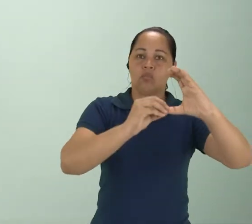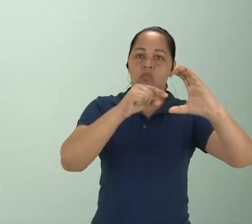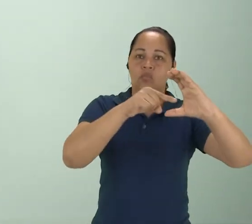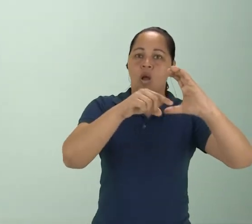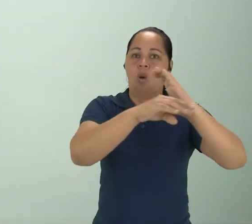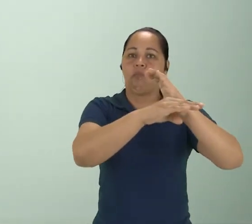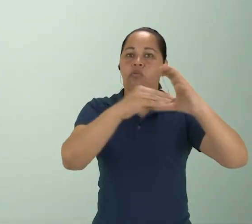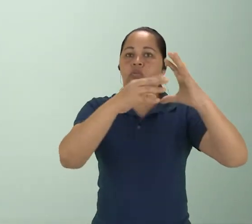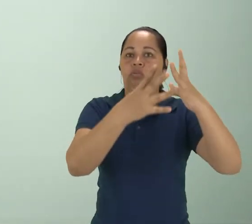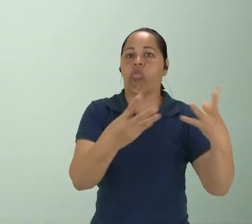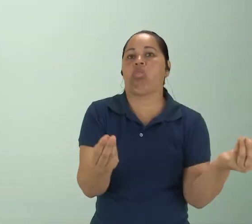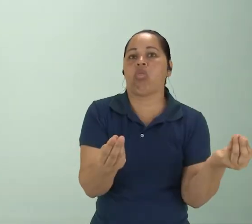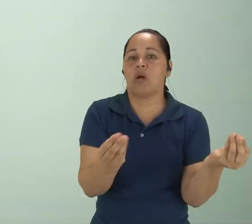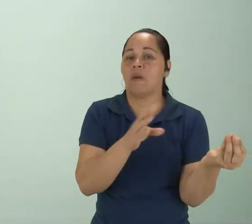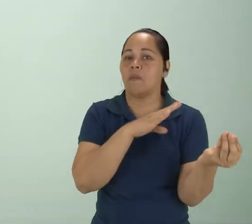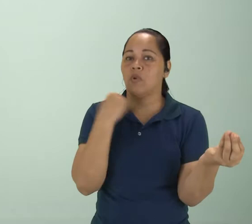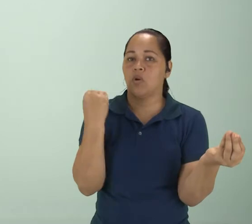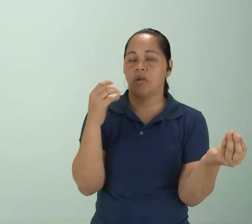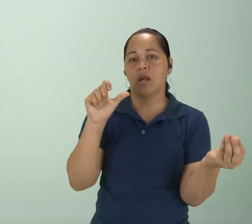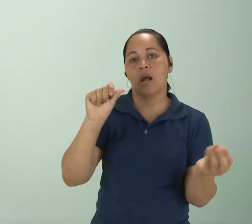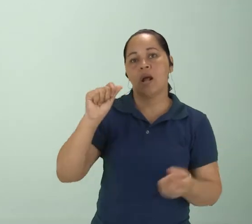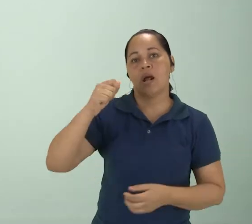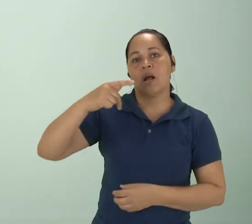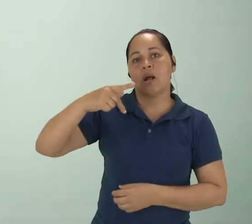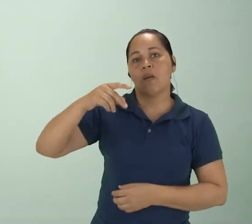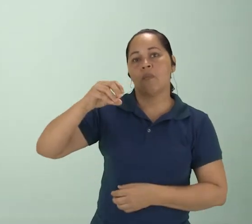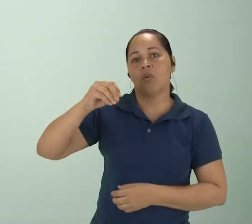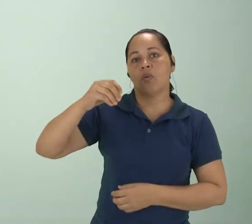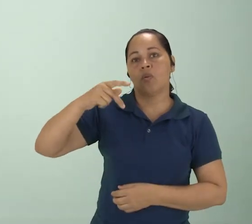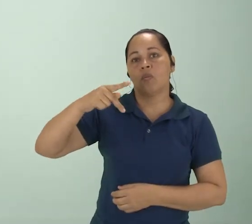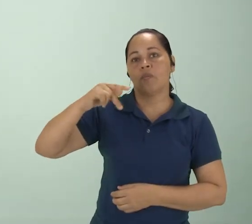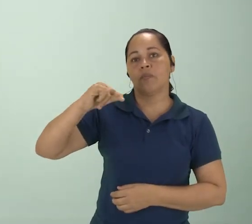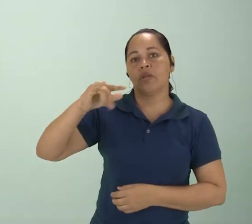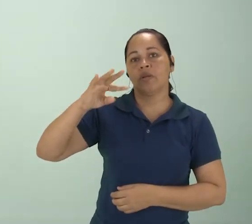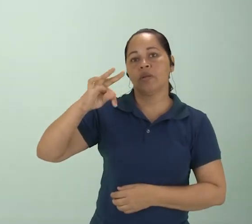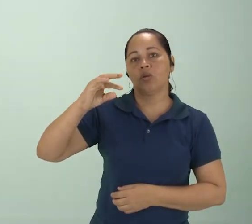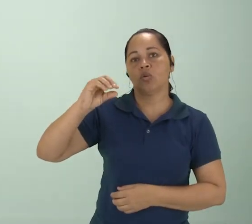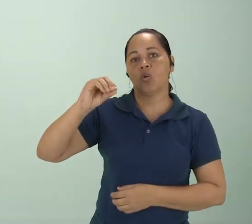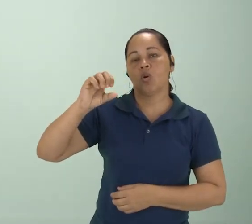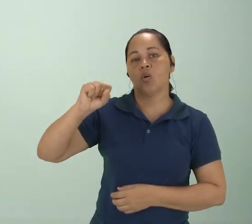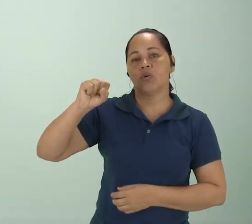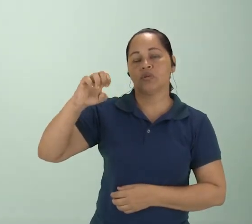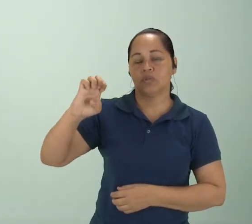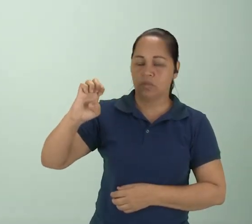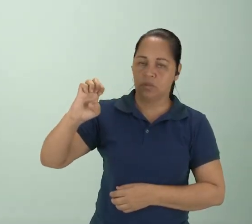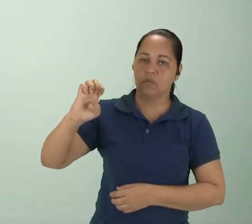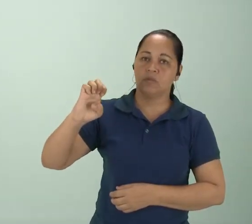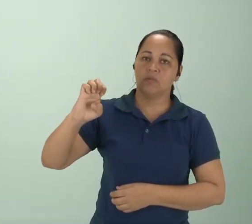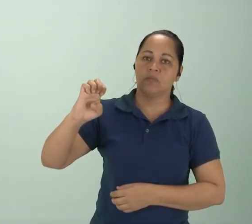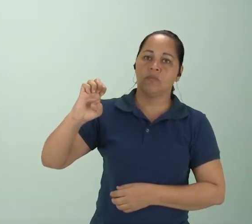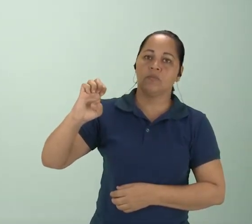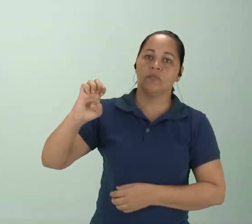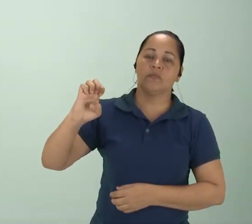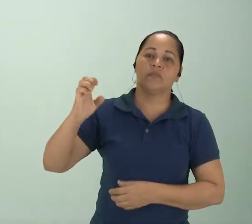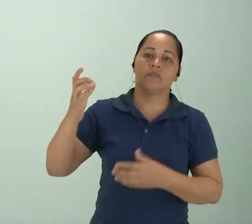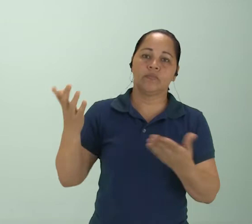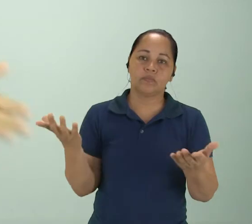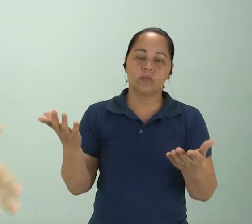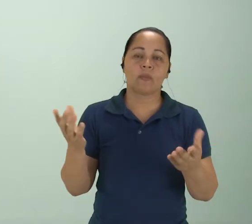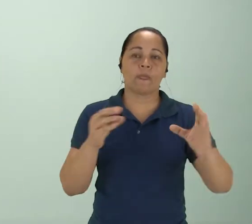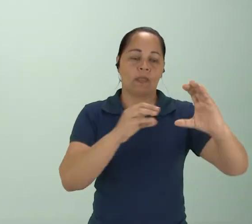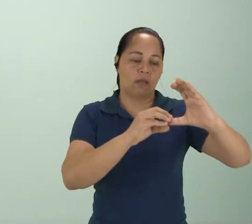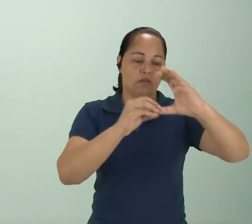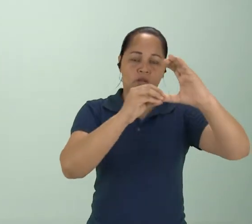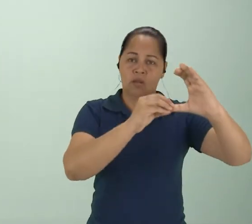chamada-se apoptose, né? Então, a célula que não está correta, tem algum problema, ela